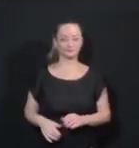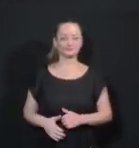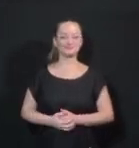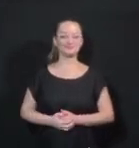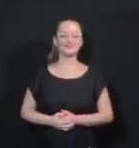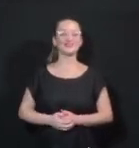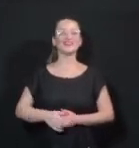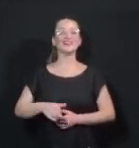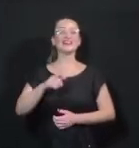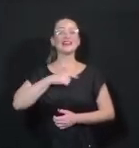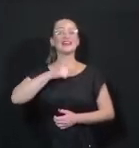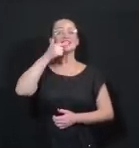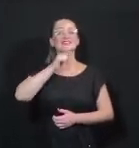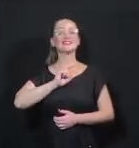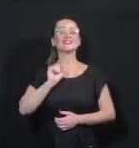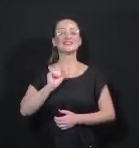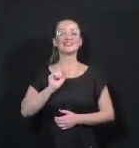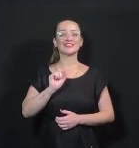e conseguiram